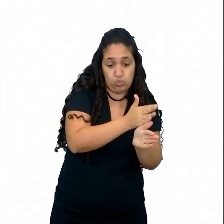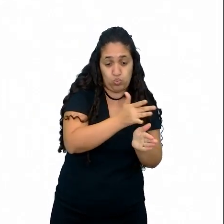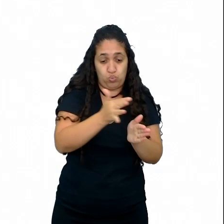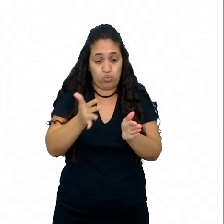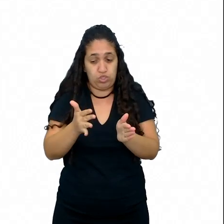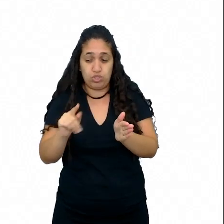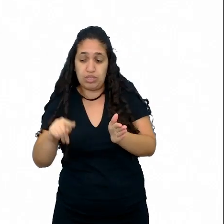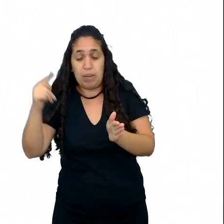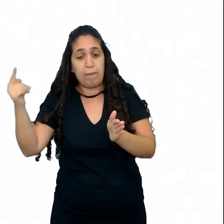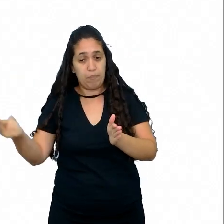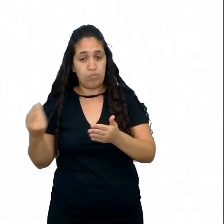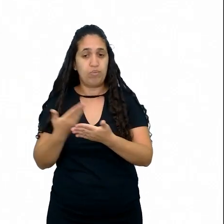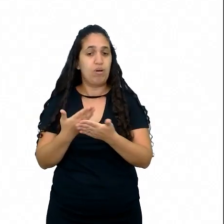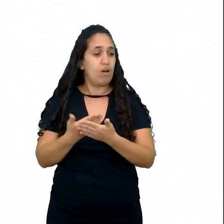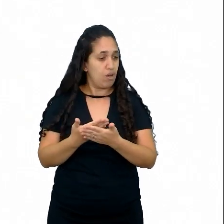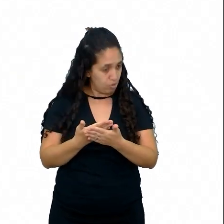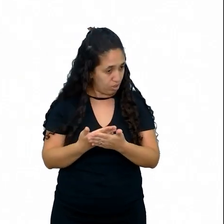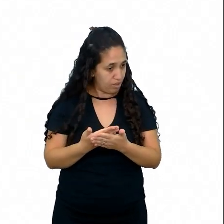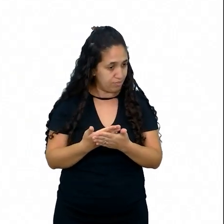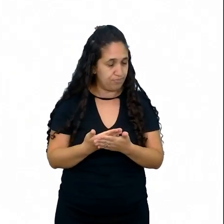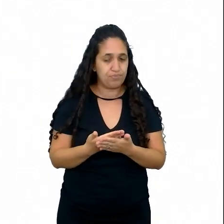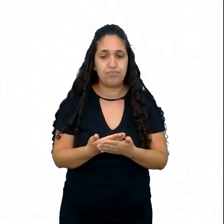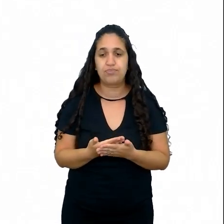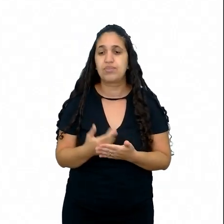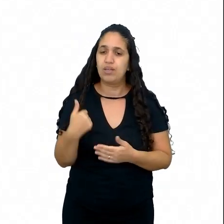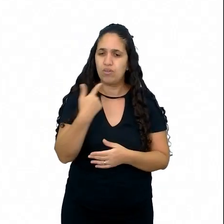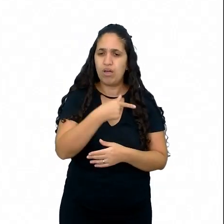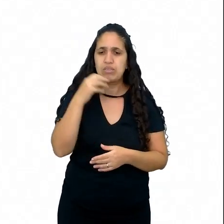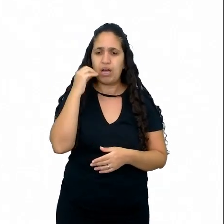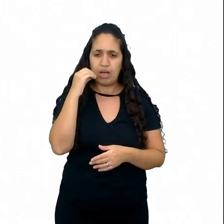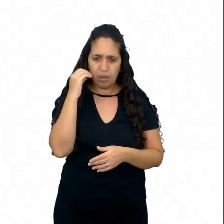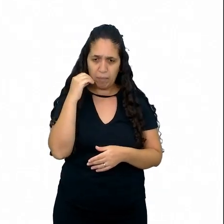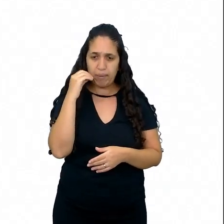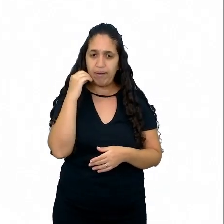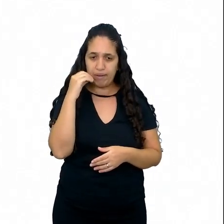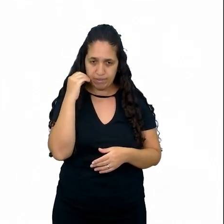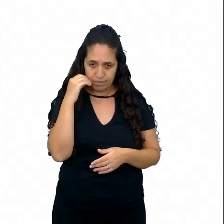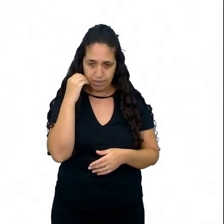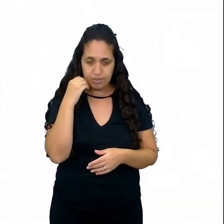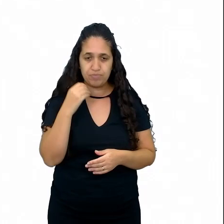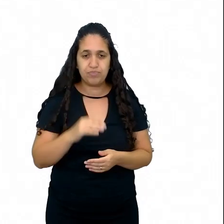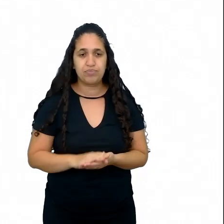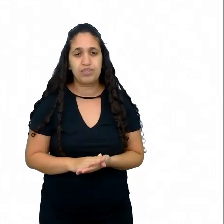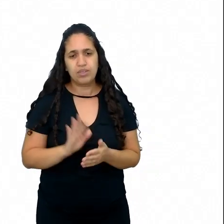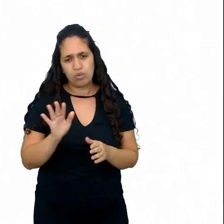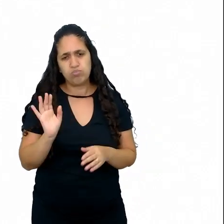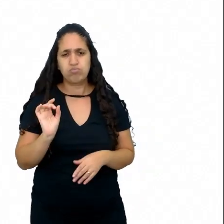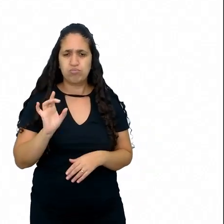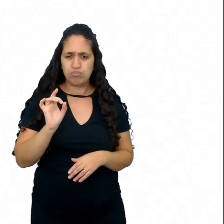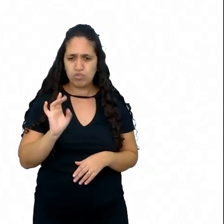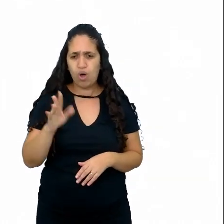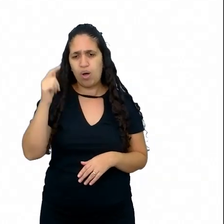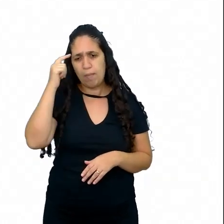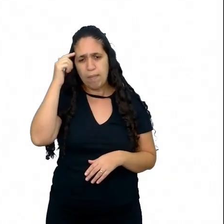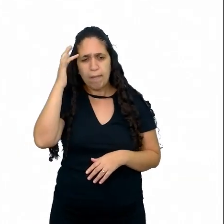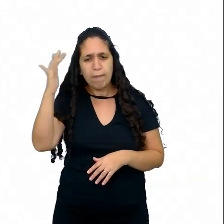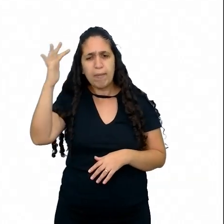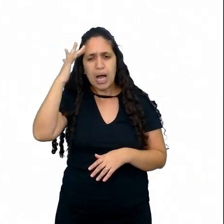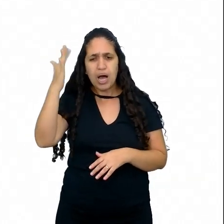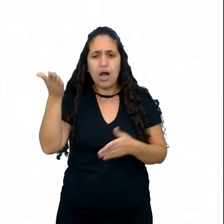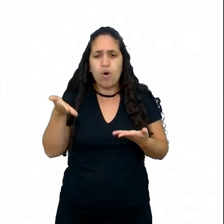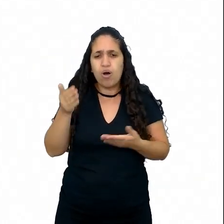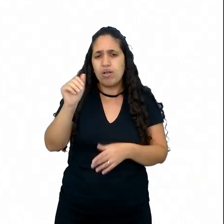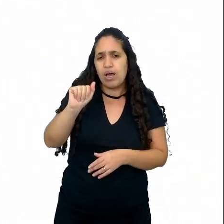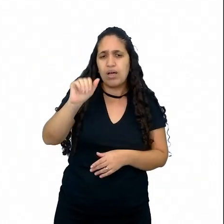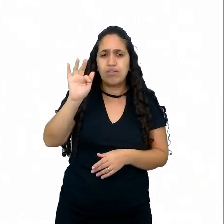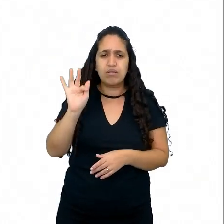e no depois da nossa aula, da nossa experiência que nós tivemos. Tá? Então, só para a gente pensar no nosso momento de ATPC,